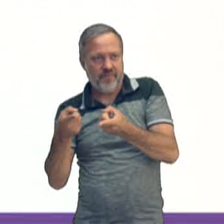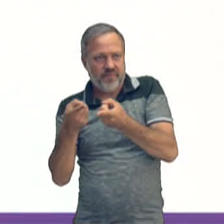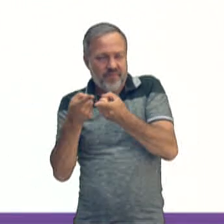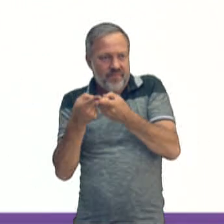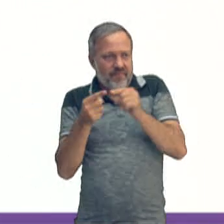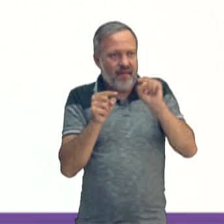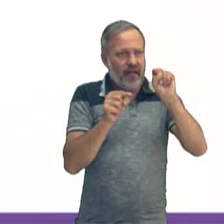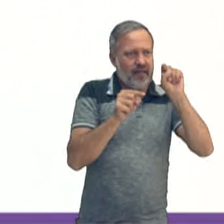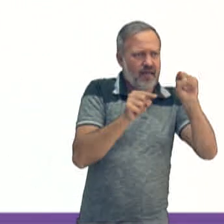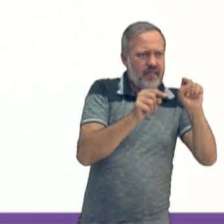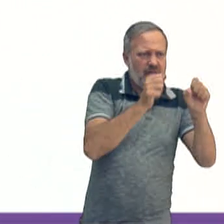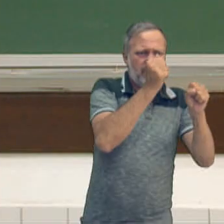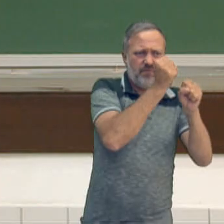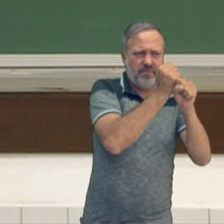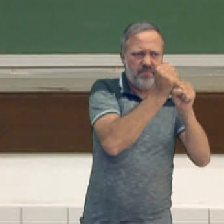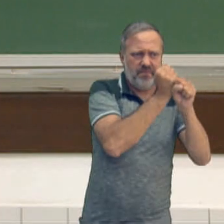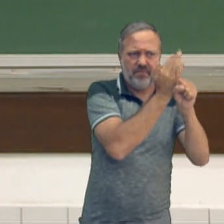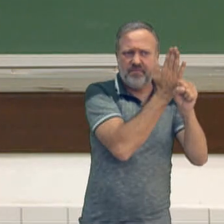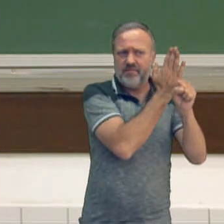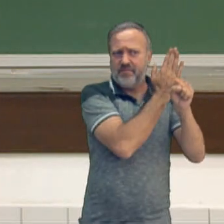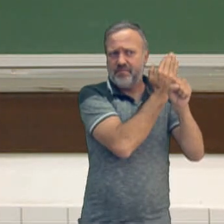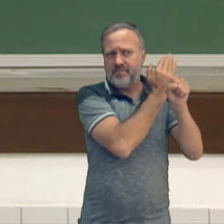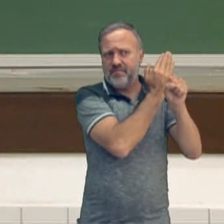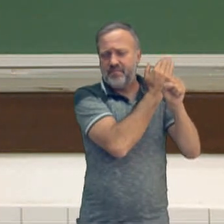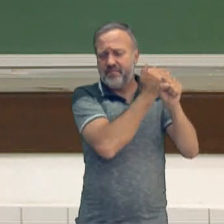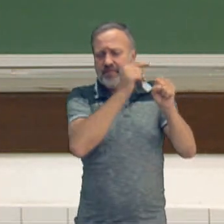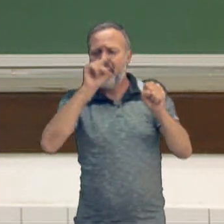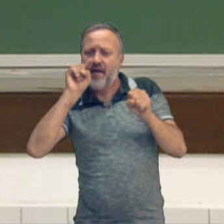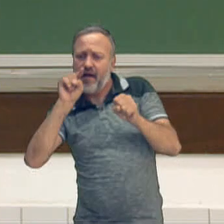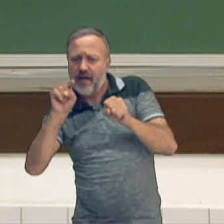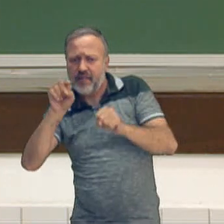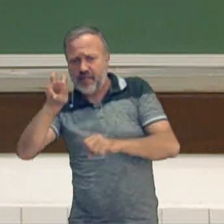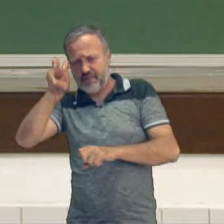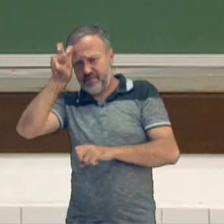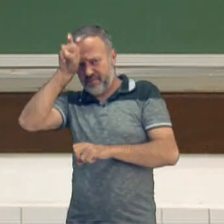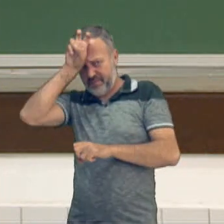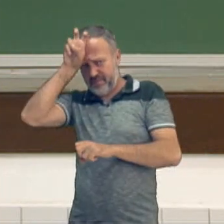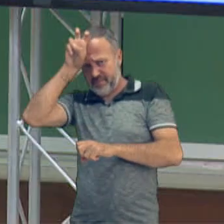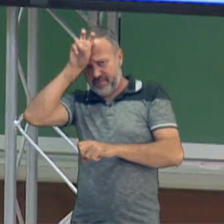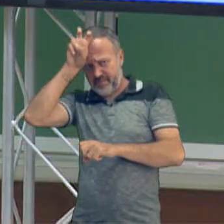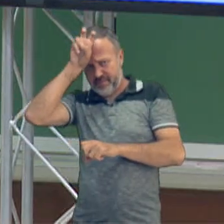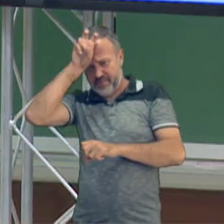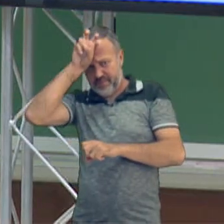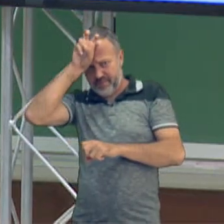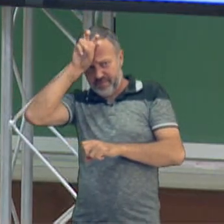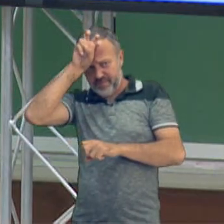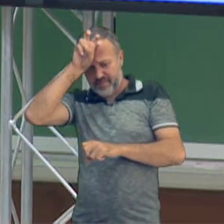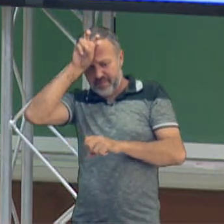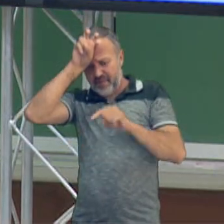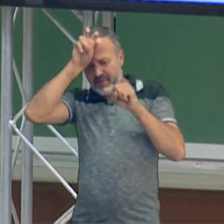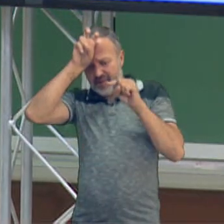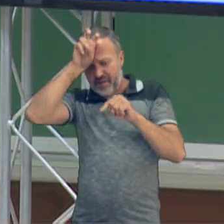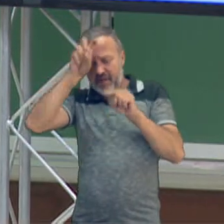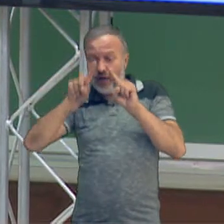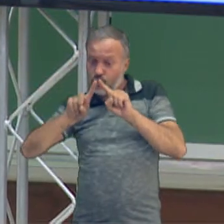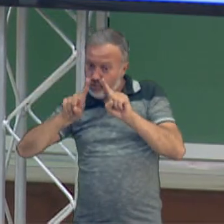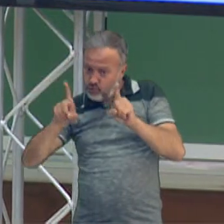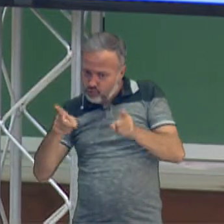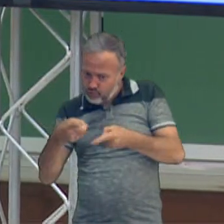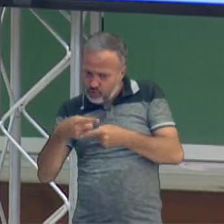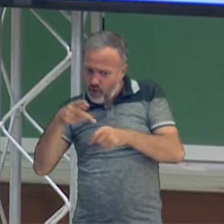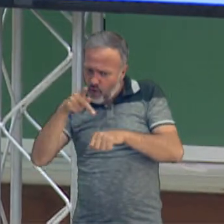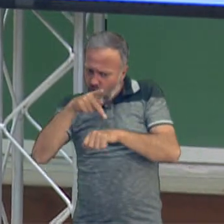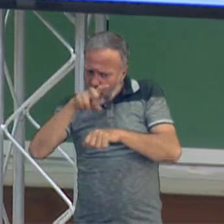com calendários lunares, e a partir do Egito, bom, eles cultuavam o sol. Amon-Ra, Ra é o próprio